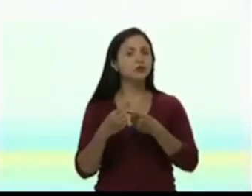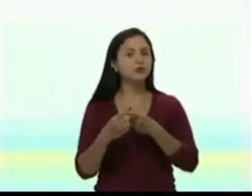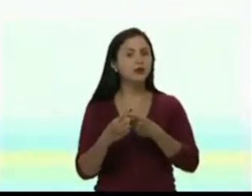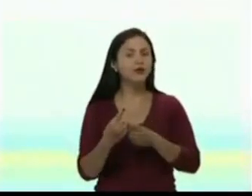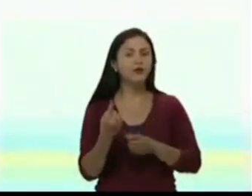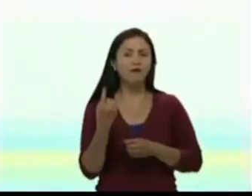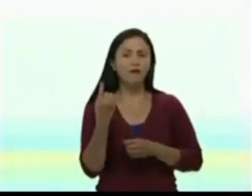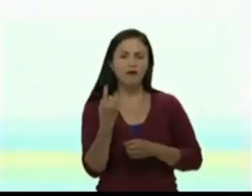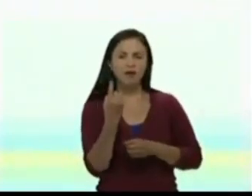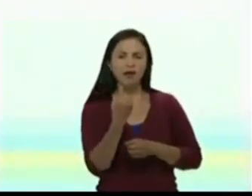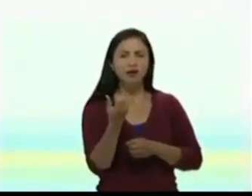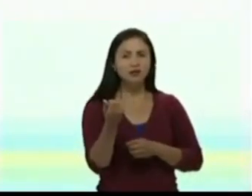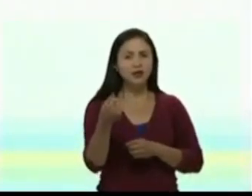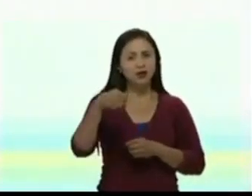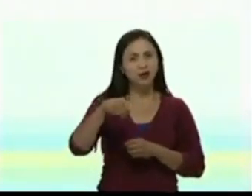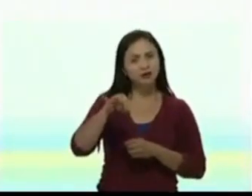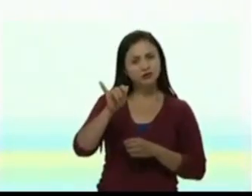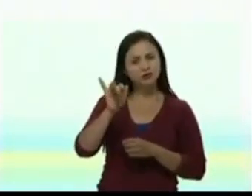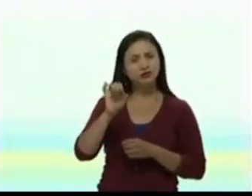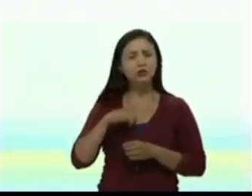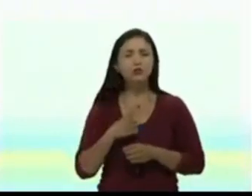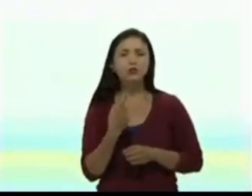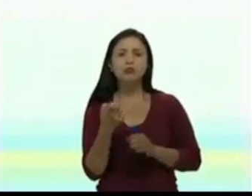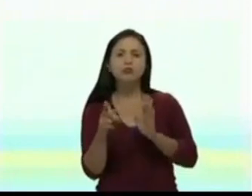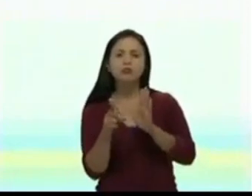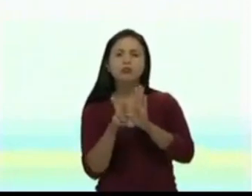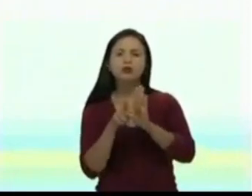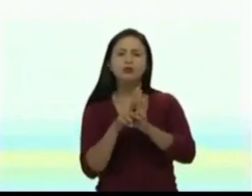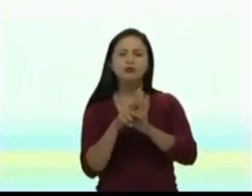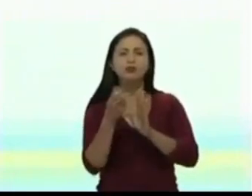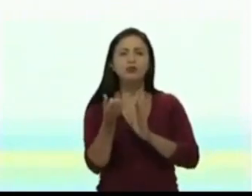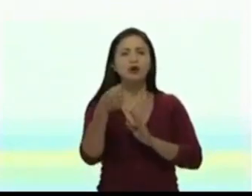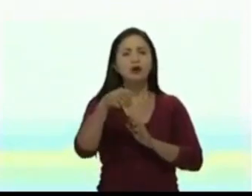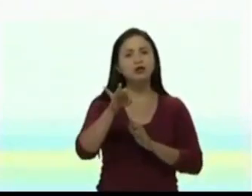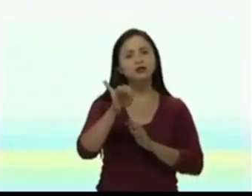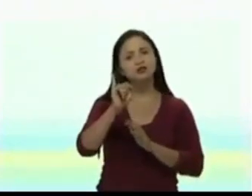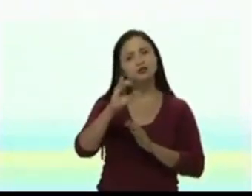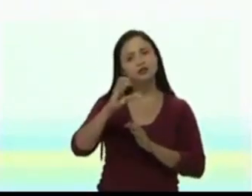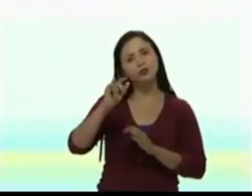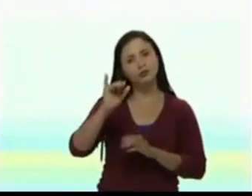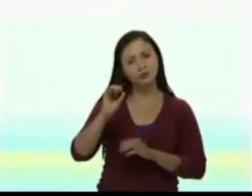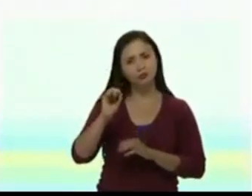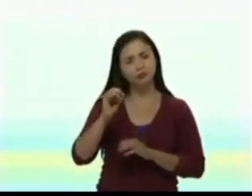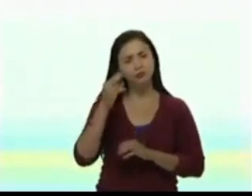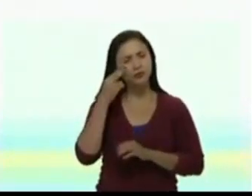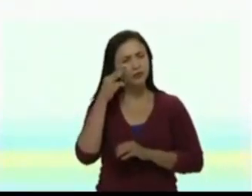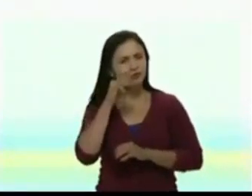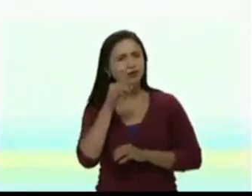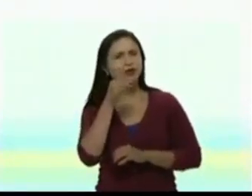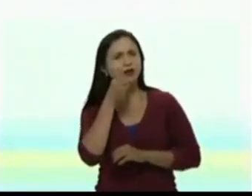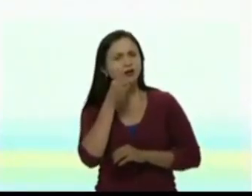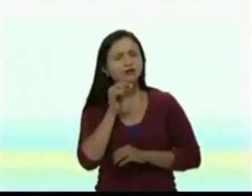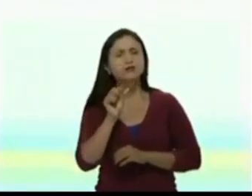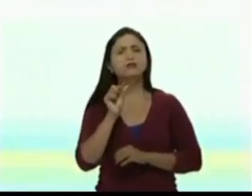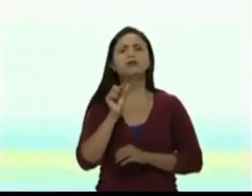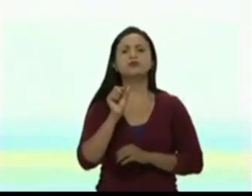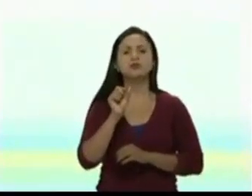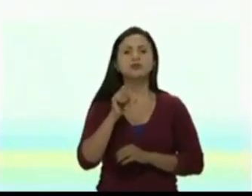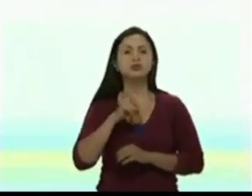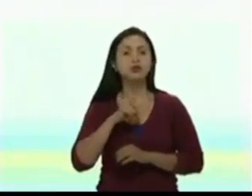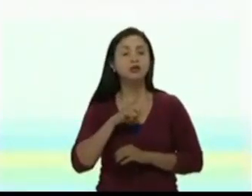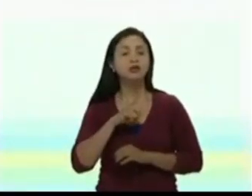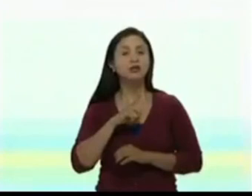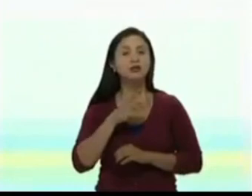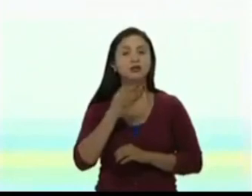cada antígeno existe um anticorpo específico. Observamos aqui, então, um exemplo do sistema